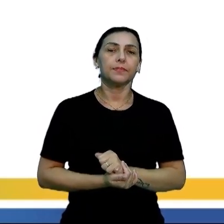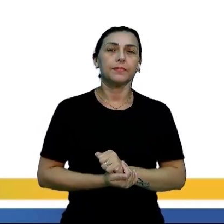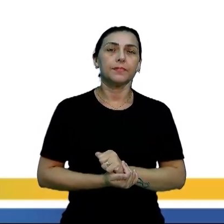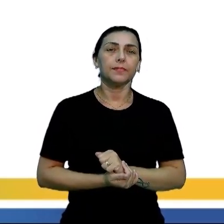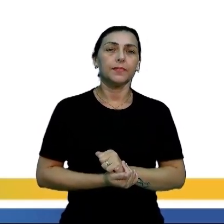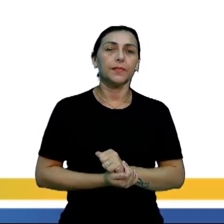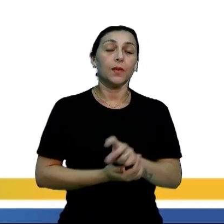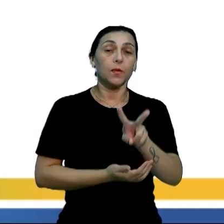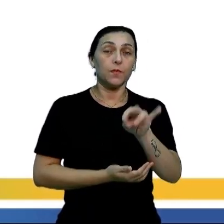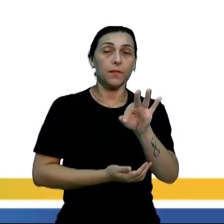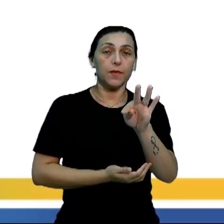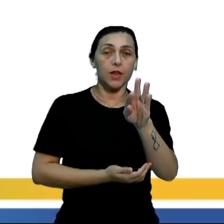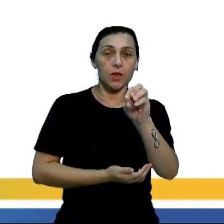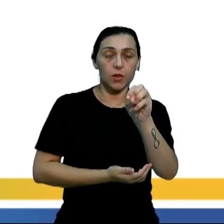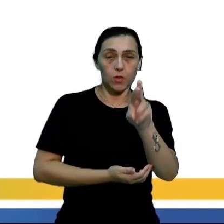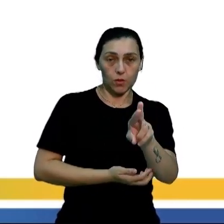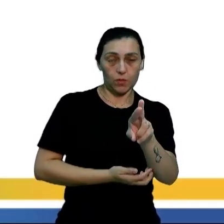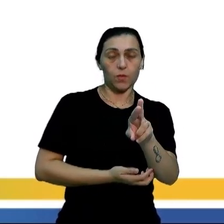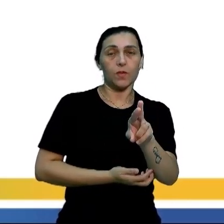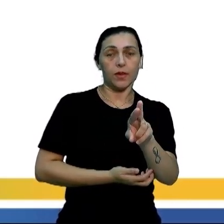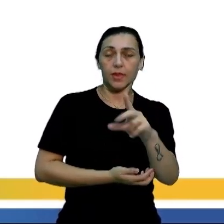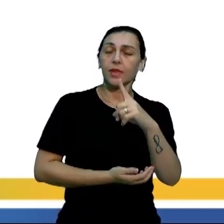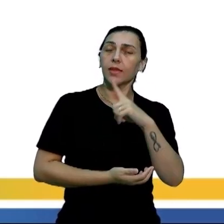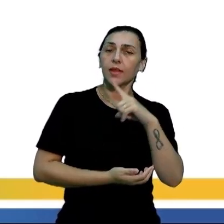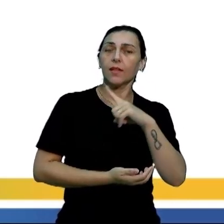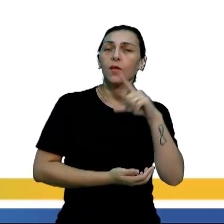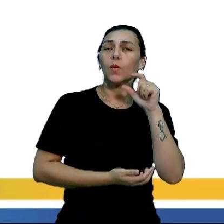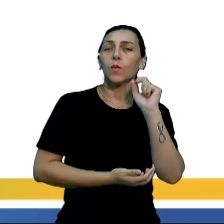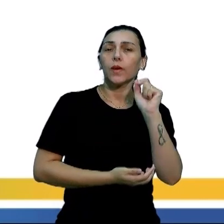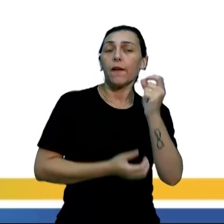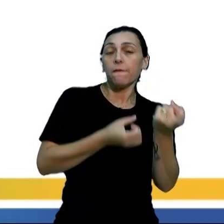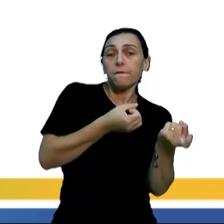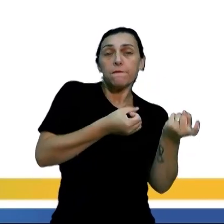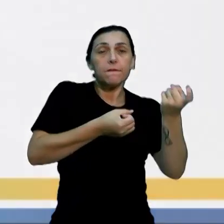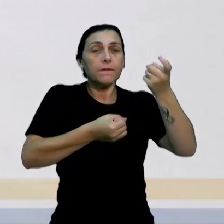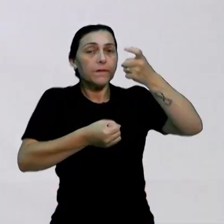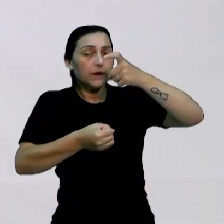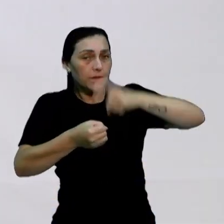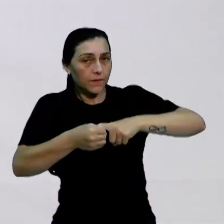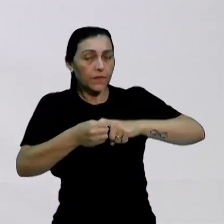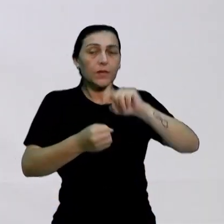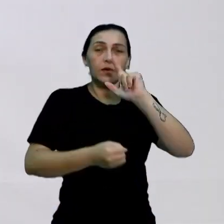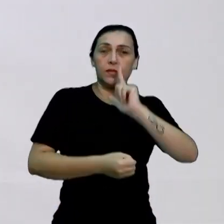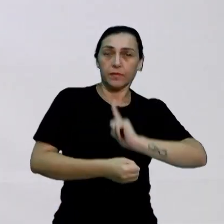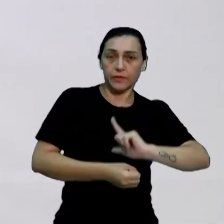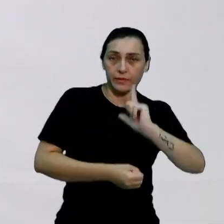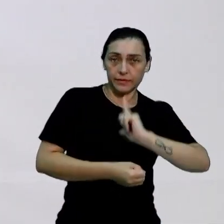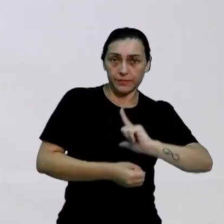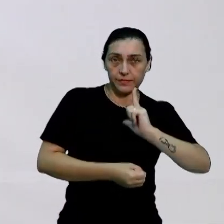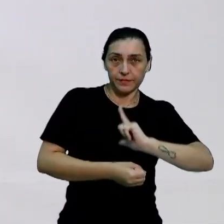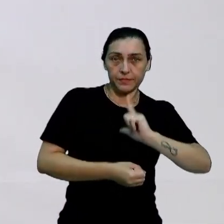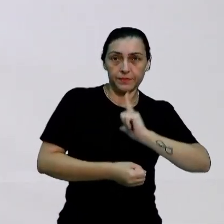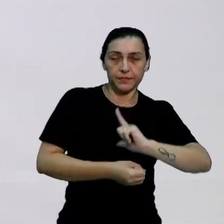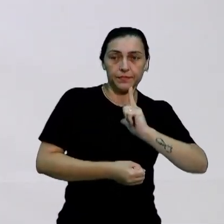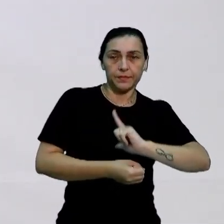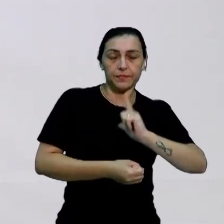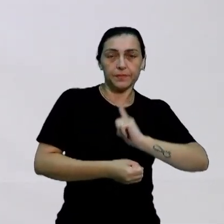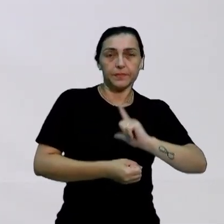o Vitor aí, o Meirelles, ele teve que retomar a literatura